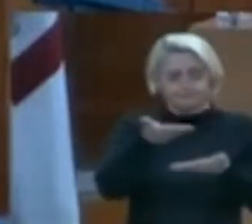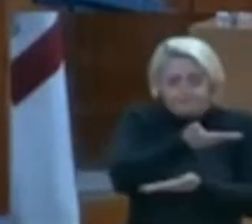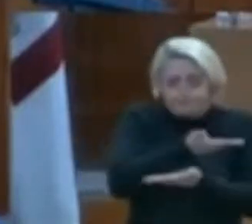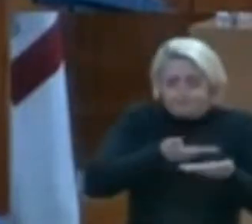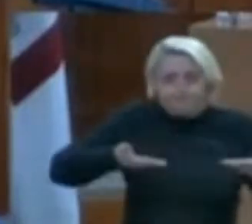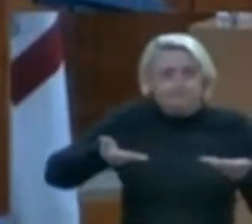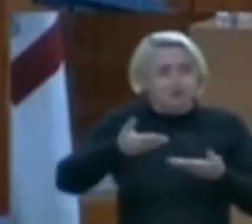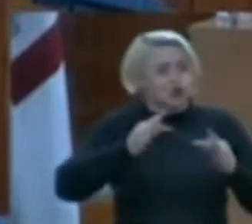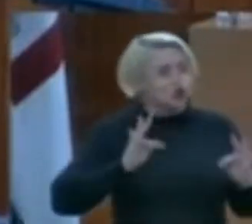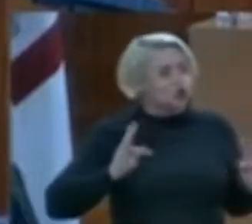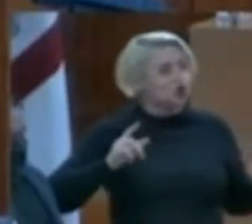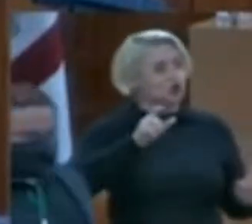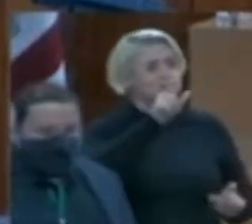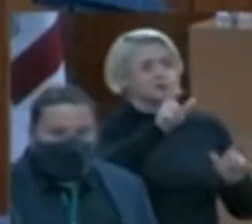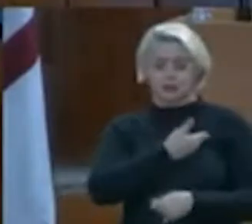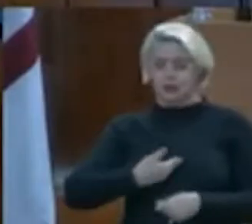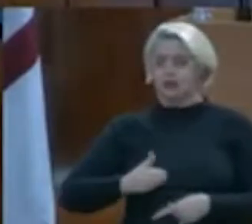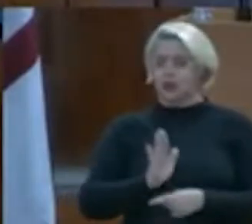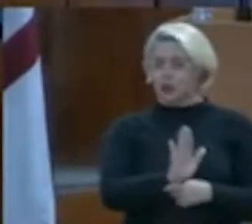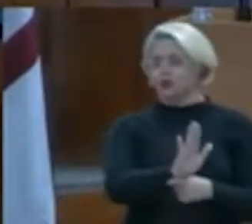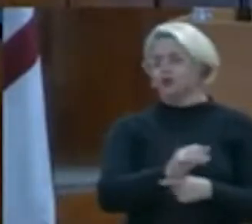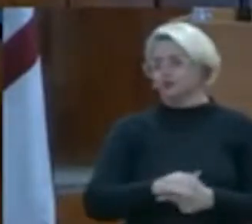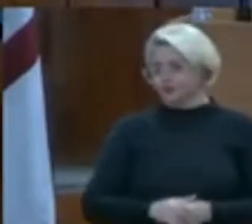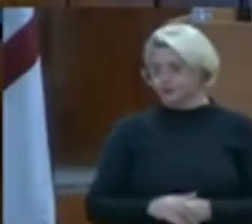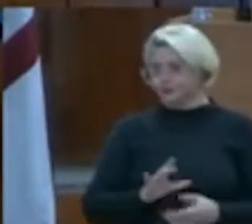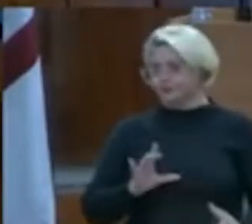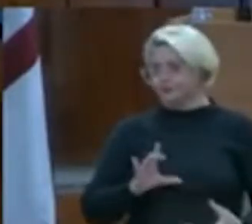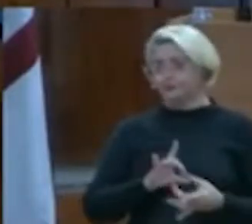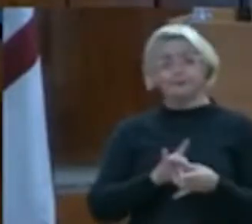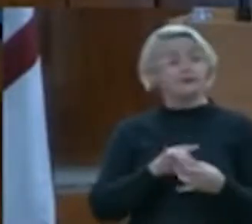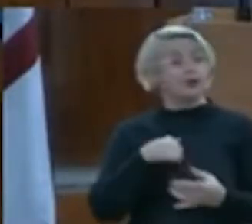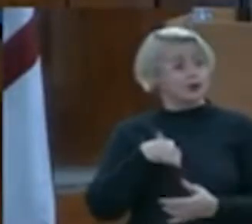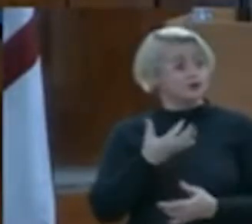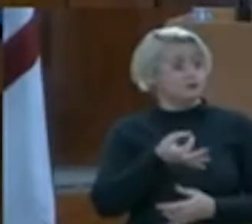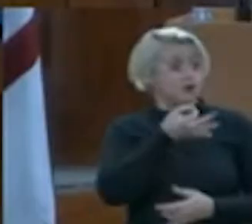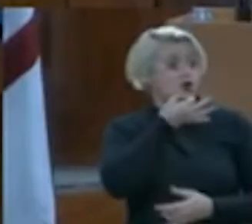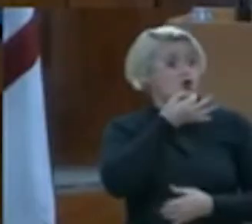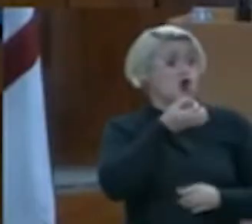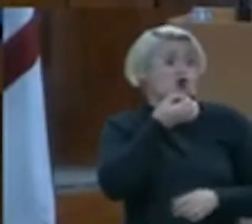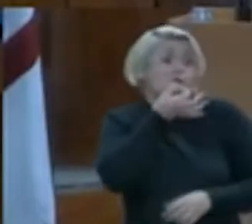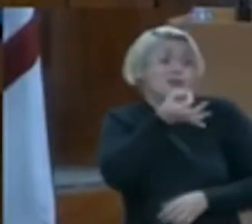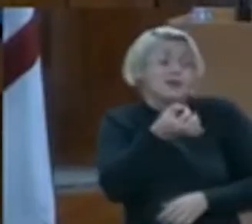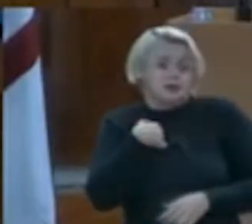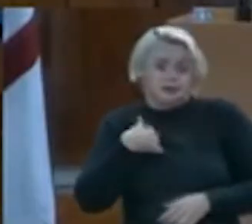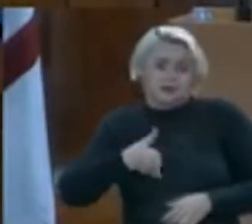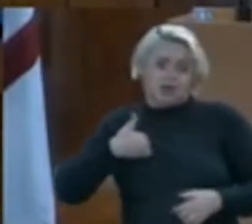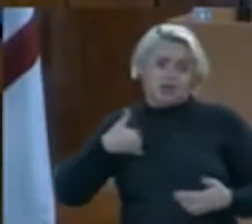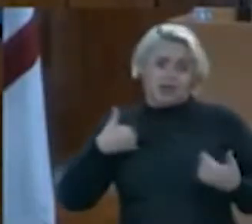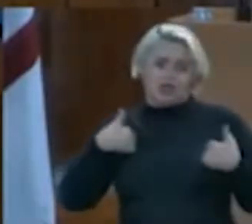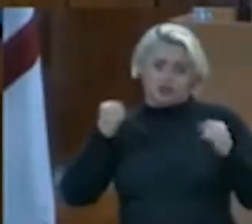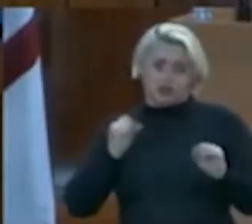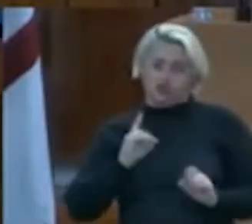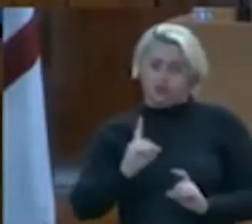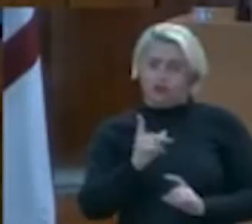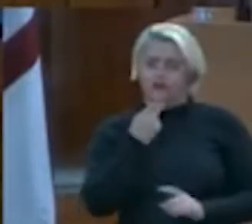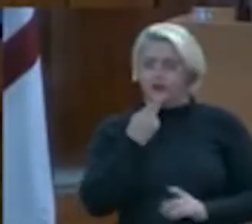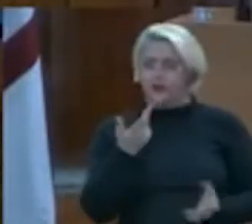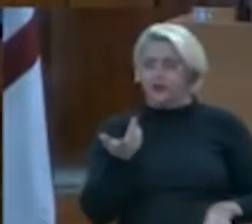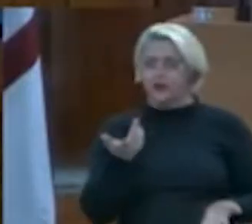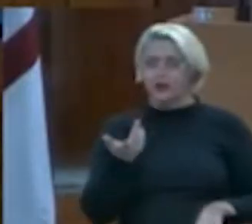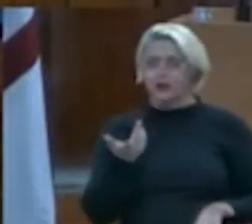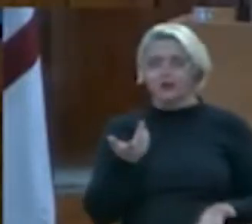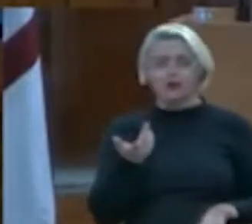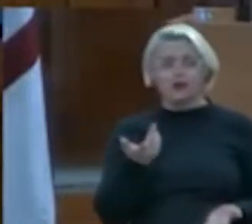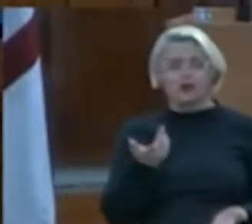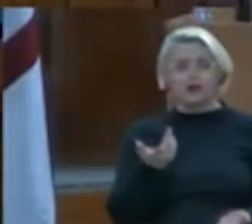com todas as pessoas e segmentos. Como sugestão, lógico, com a minha idade eu tenho o direito de dizer, não façam concessão